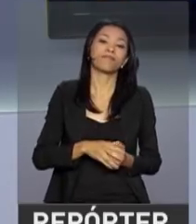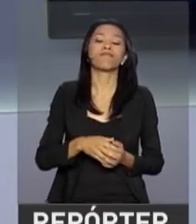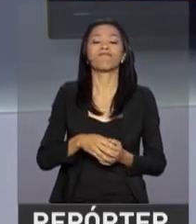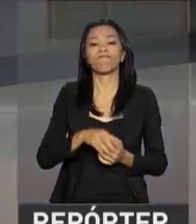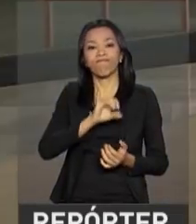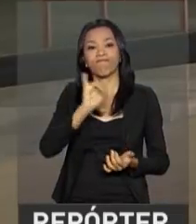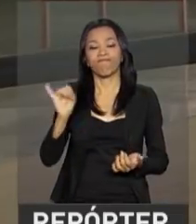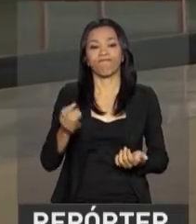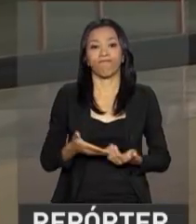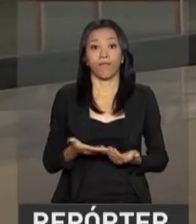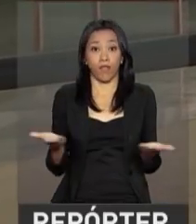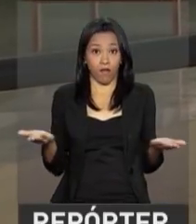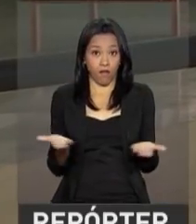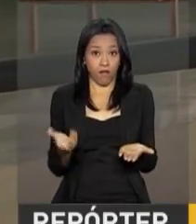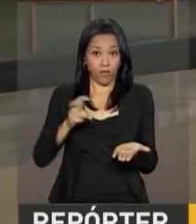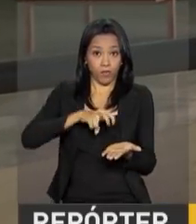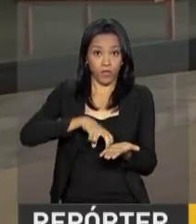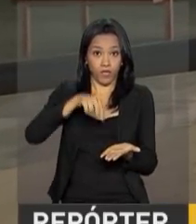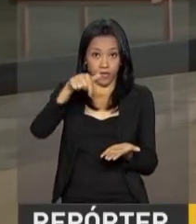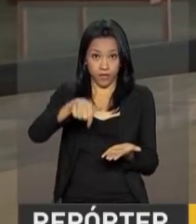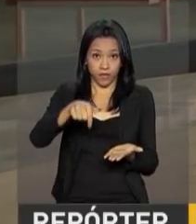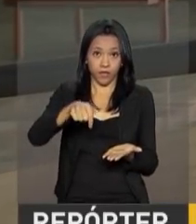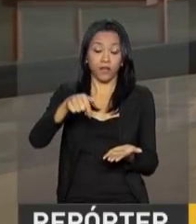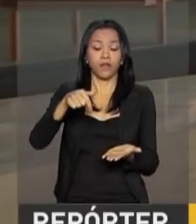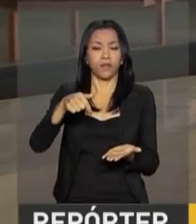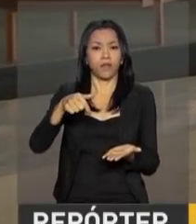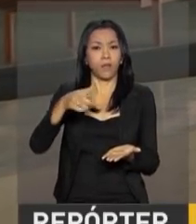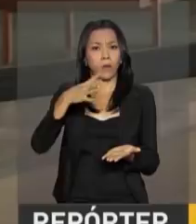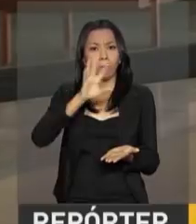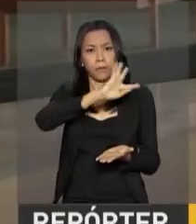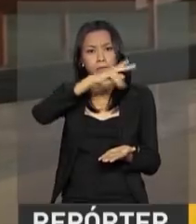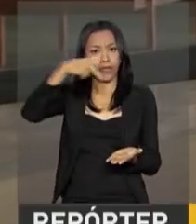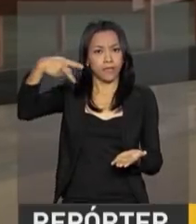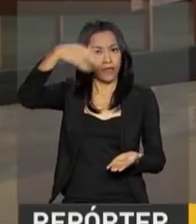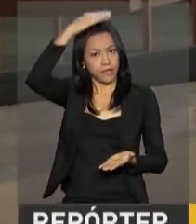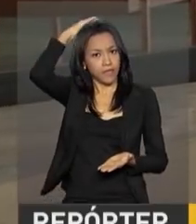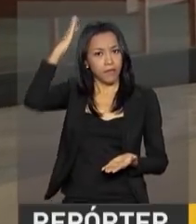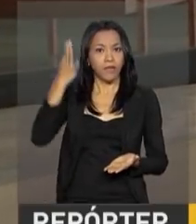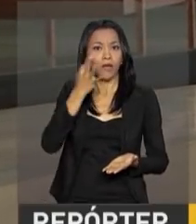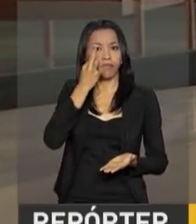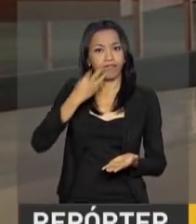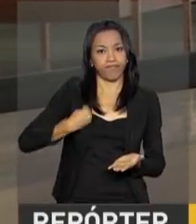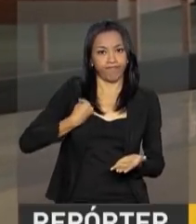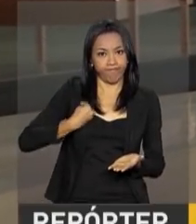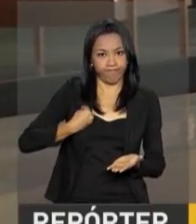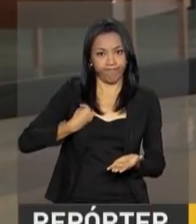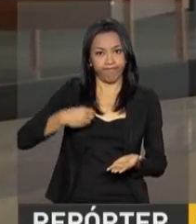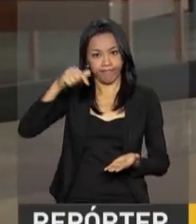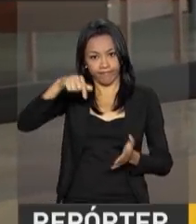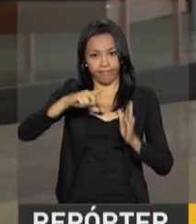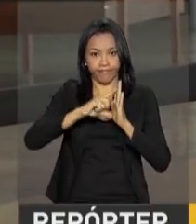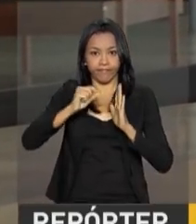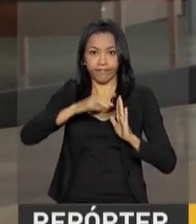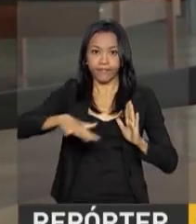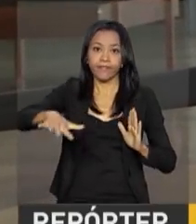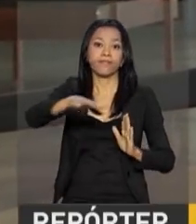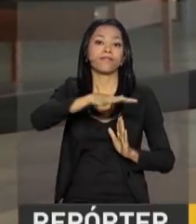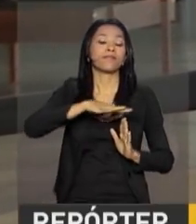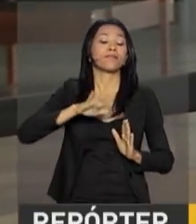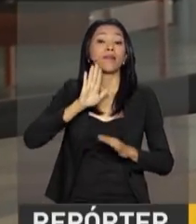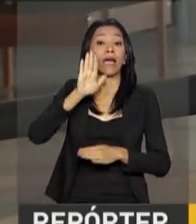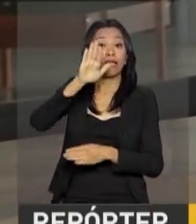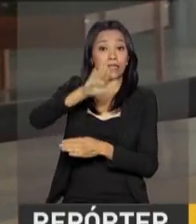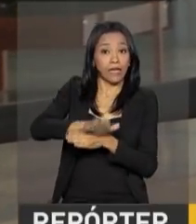olha agora pela manhã o presidente michel temer está bem despachando com assessores aqui no palácio do planalto à